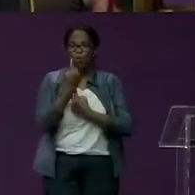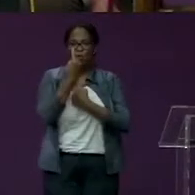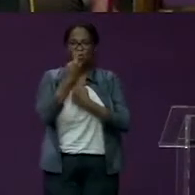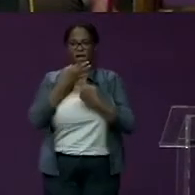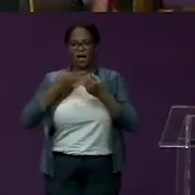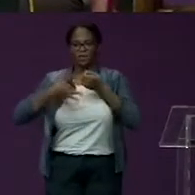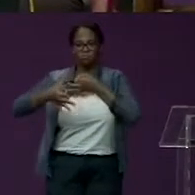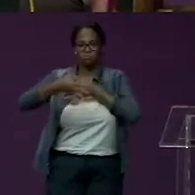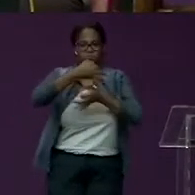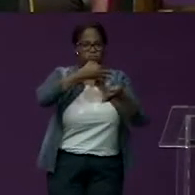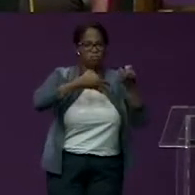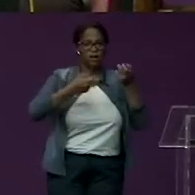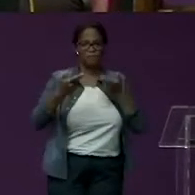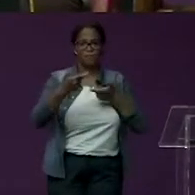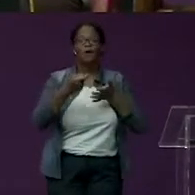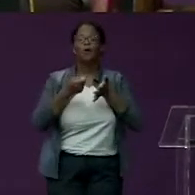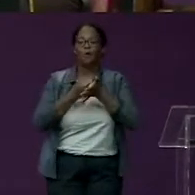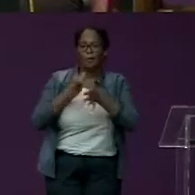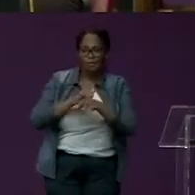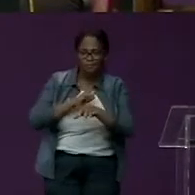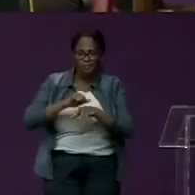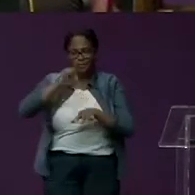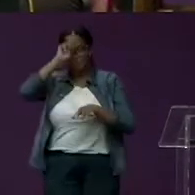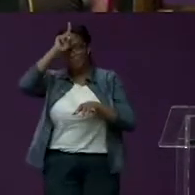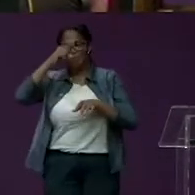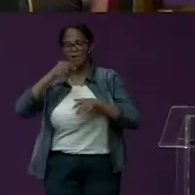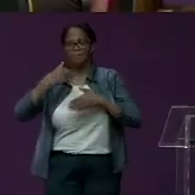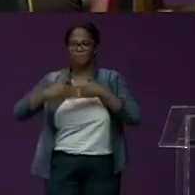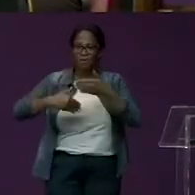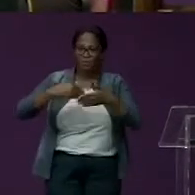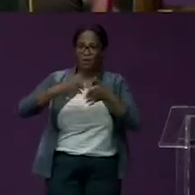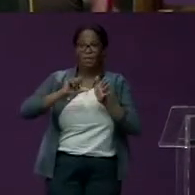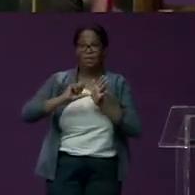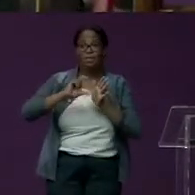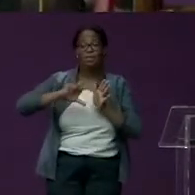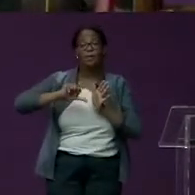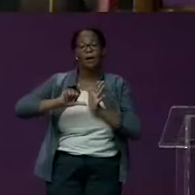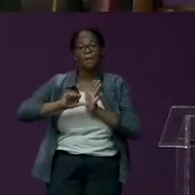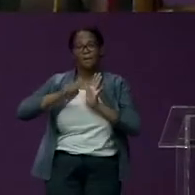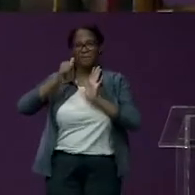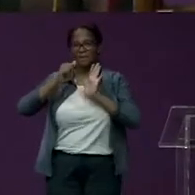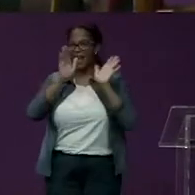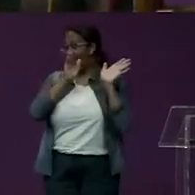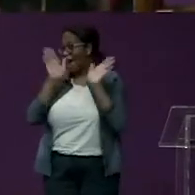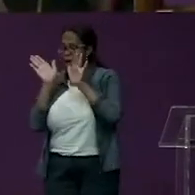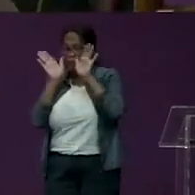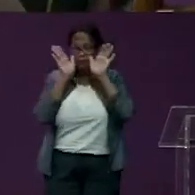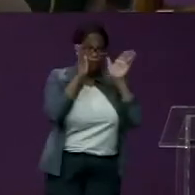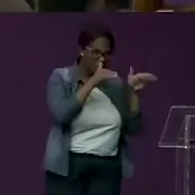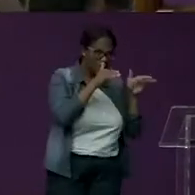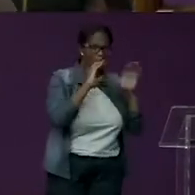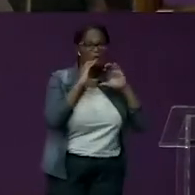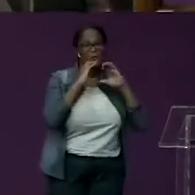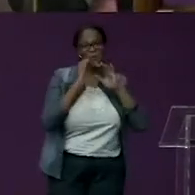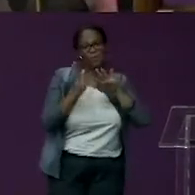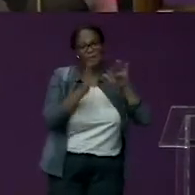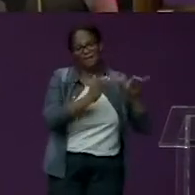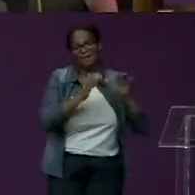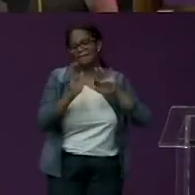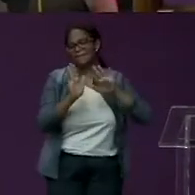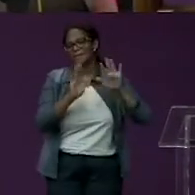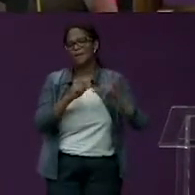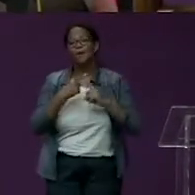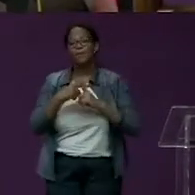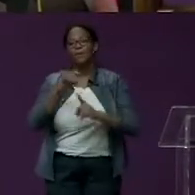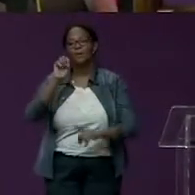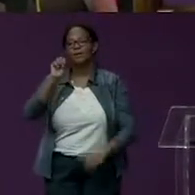permanente. Não é a primeira vez que há um desafio de unidade. Aí eu vou ao Congresso, não vou fugir do Congresso, não. Porque o quanto